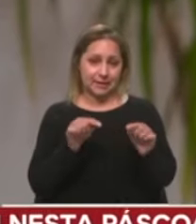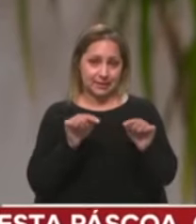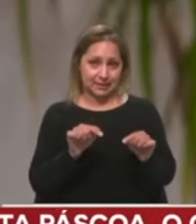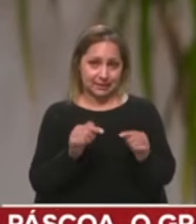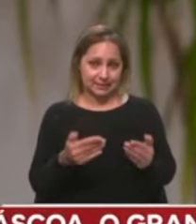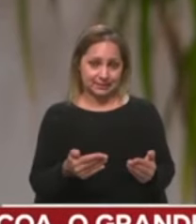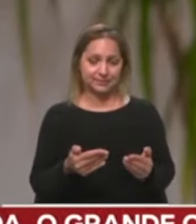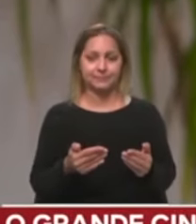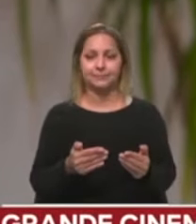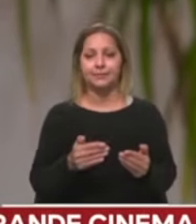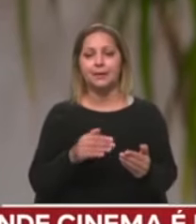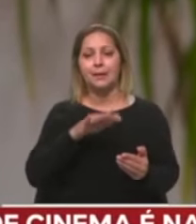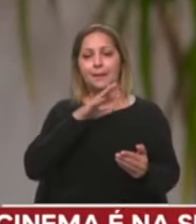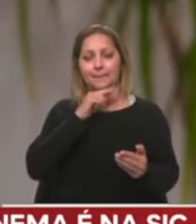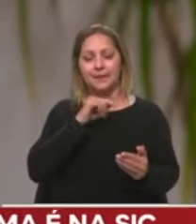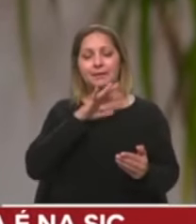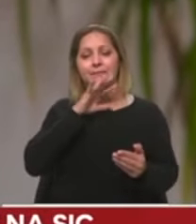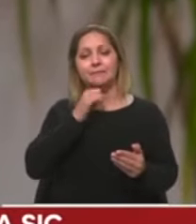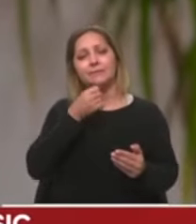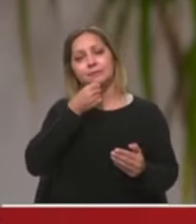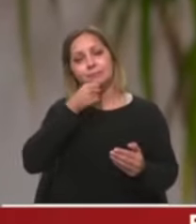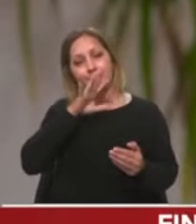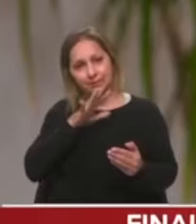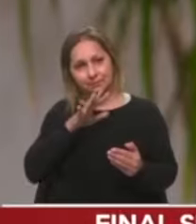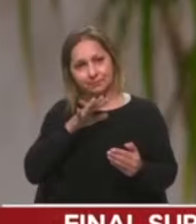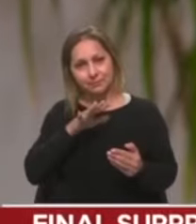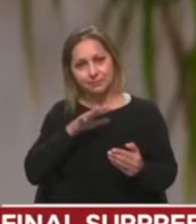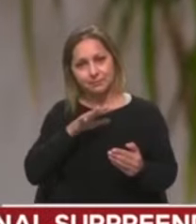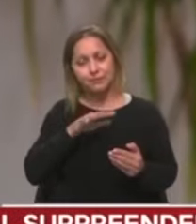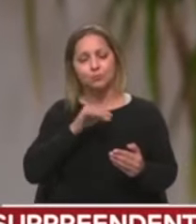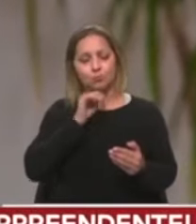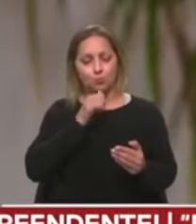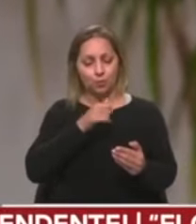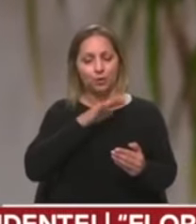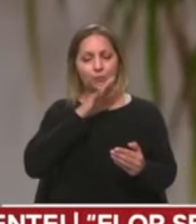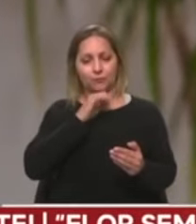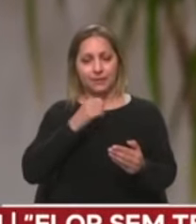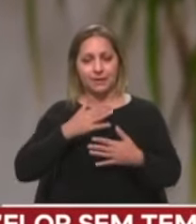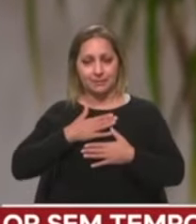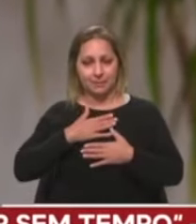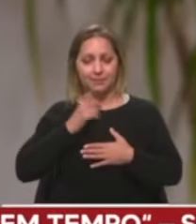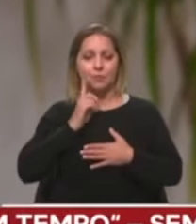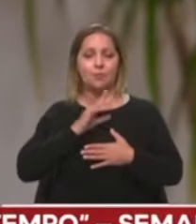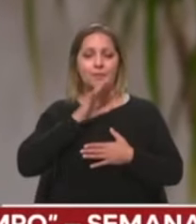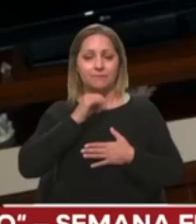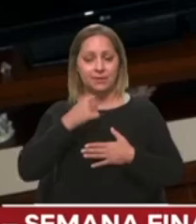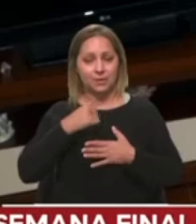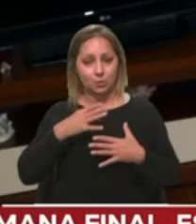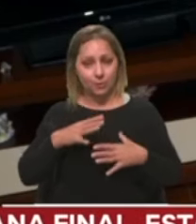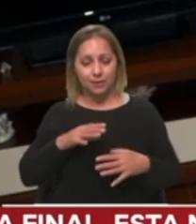género é uma mãe que perde um filho. A quem morre um filho, e a mim, morreu uma filha que eu tinha